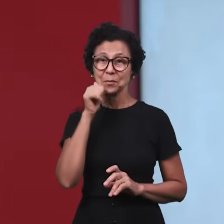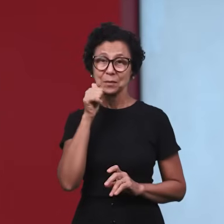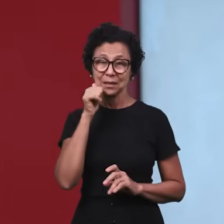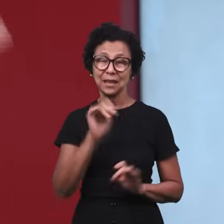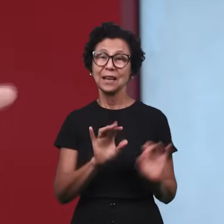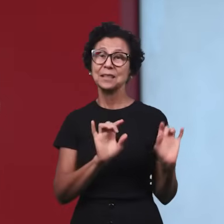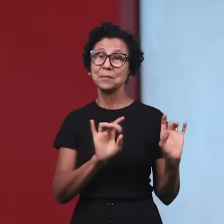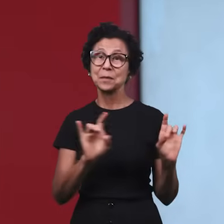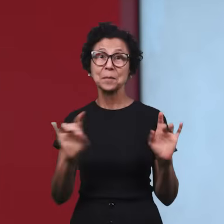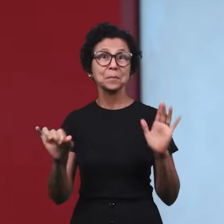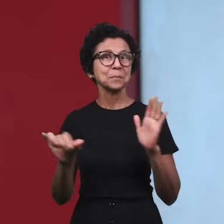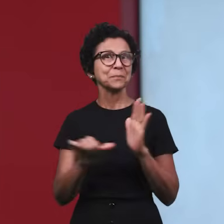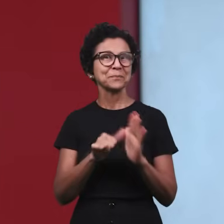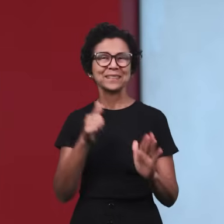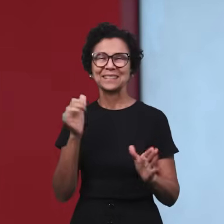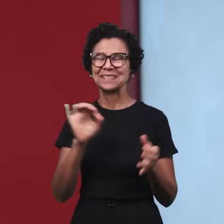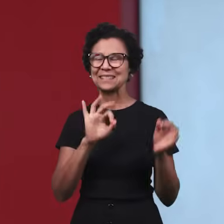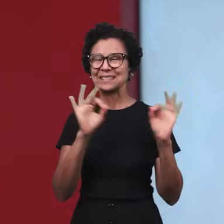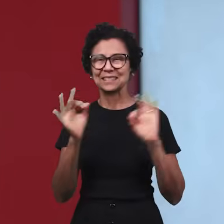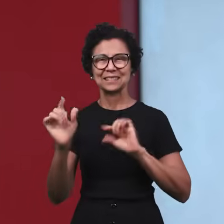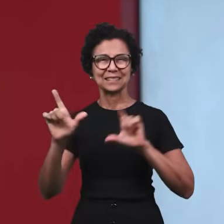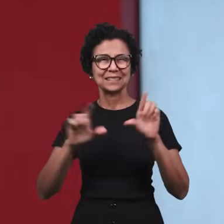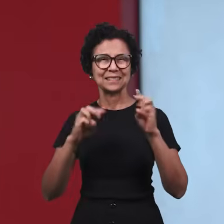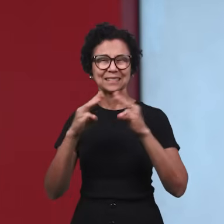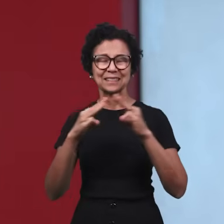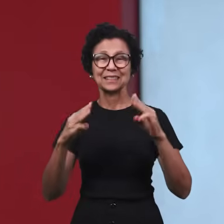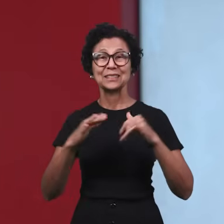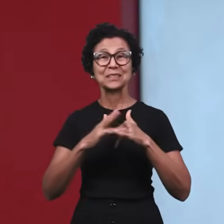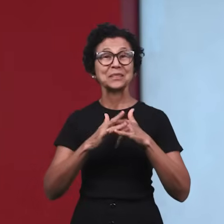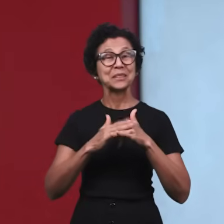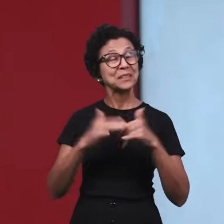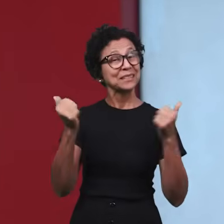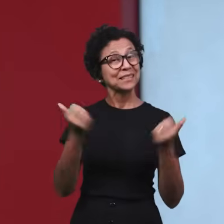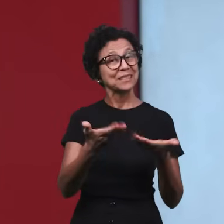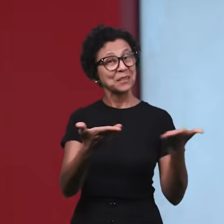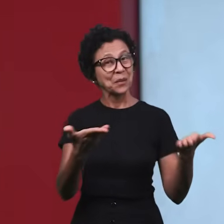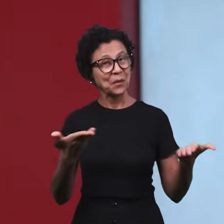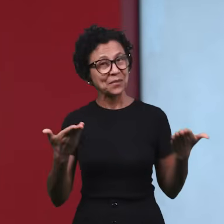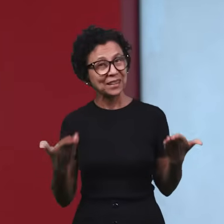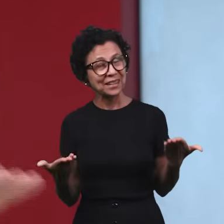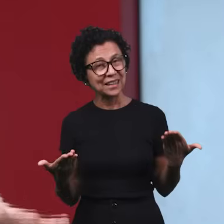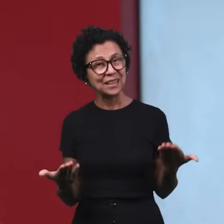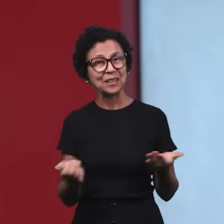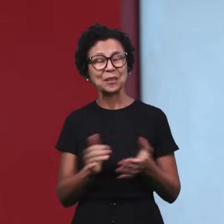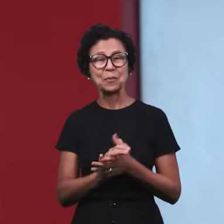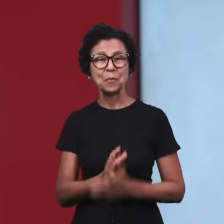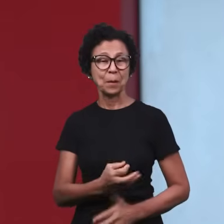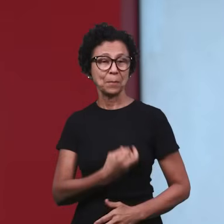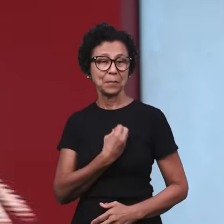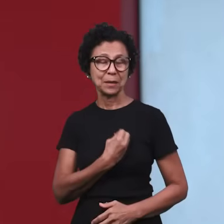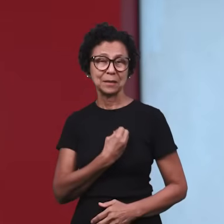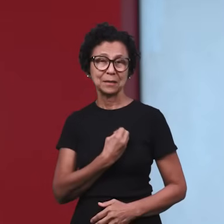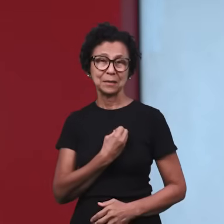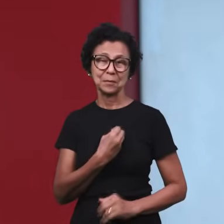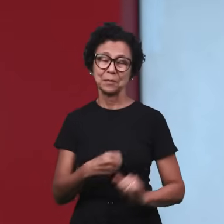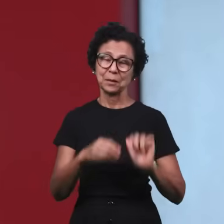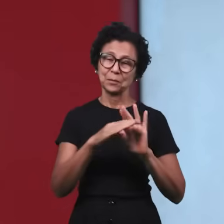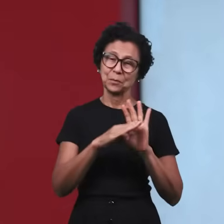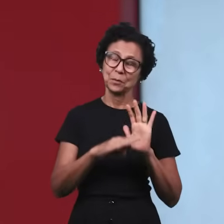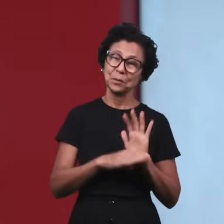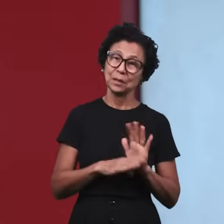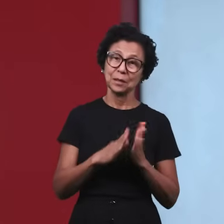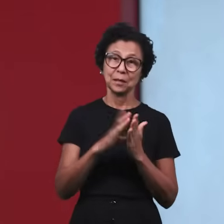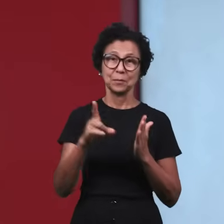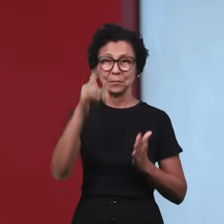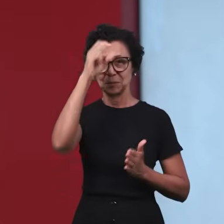a primeira vez que está nos assistindo aqui na TV Manaim ou no YouTube. Nós te convidamos hoje a sentar essa mesa conosco para aprendermos